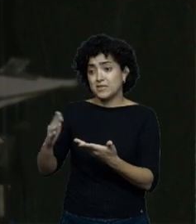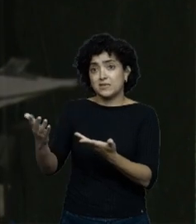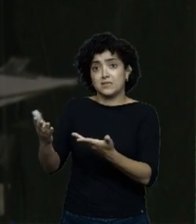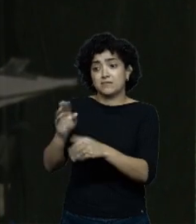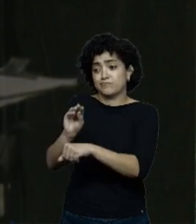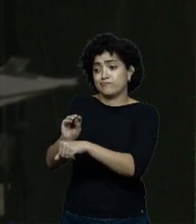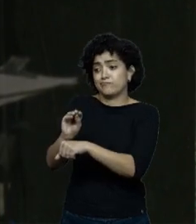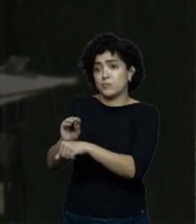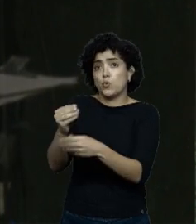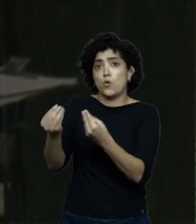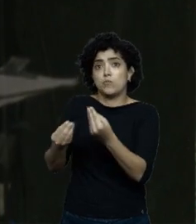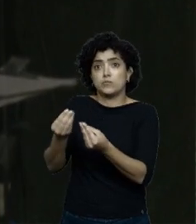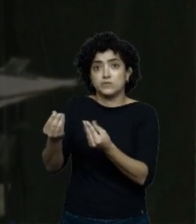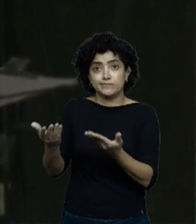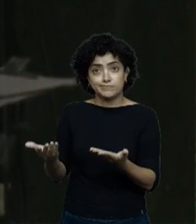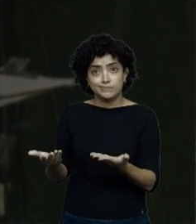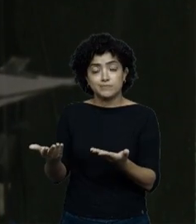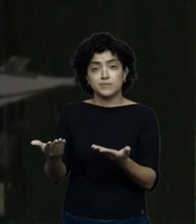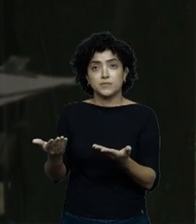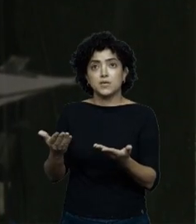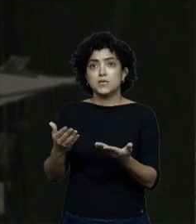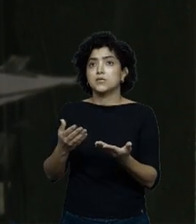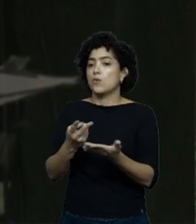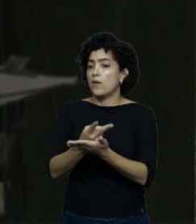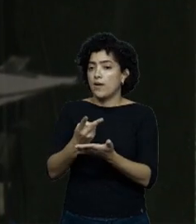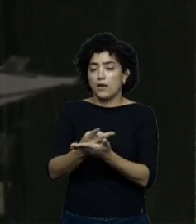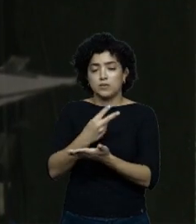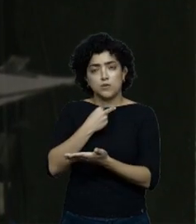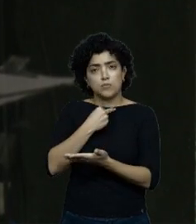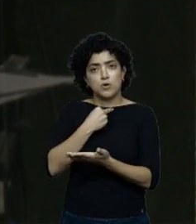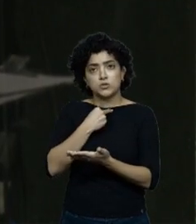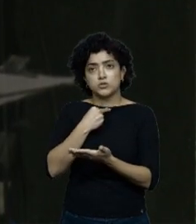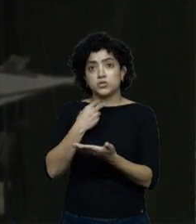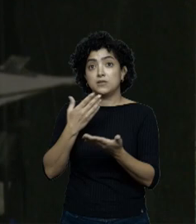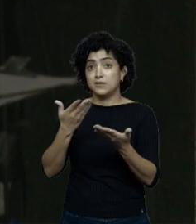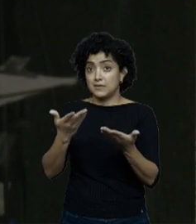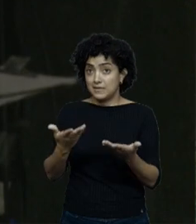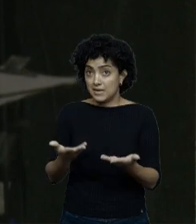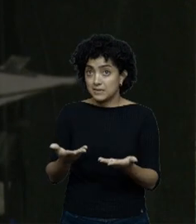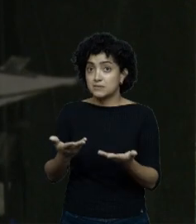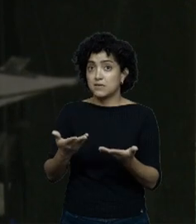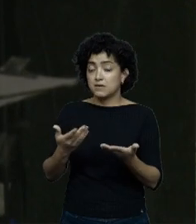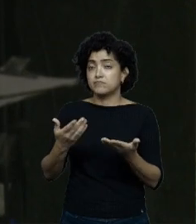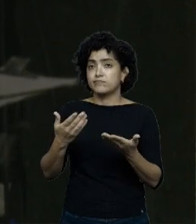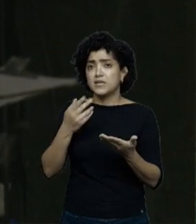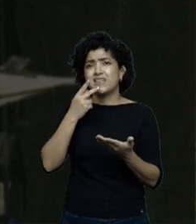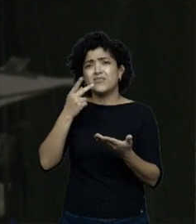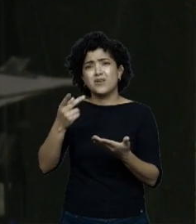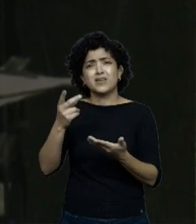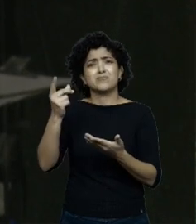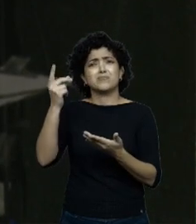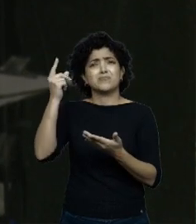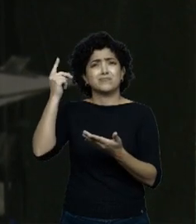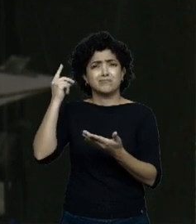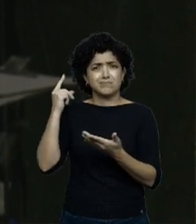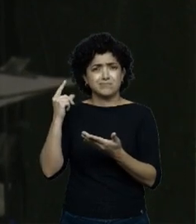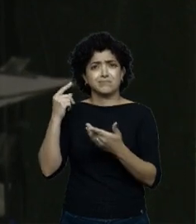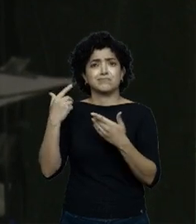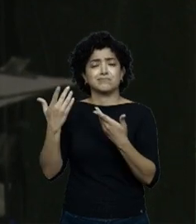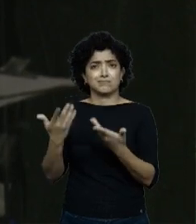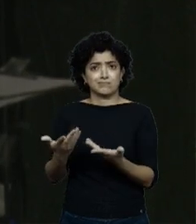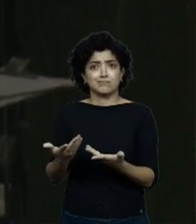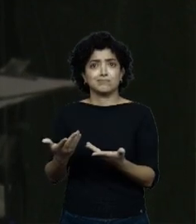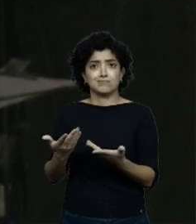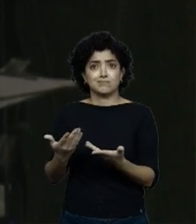trabalhando então não o poder público Não pode errar tá E essa categoria Doutor João ela tem falado há muito tempo o magistério Catarinense tem